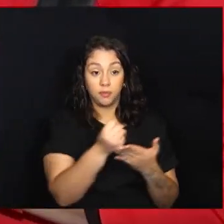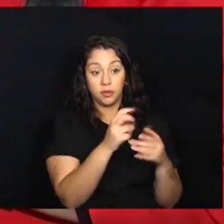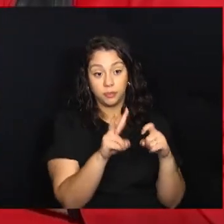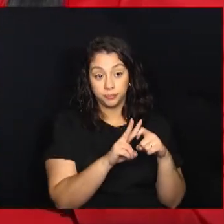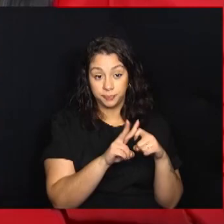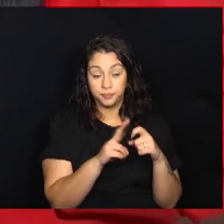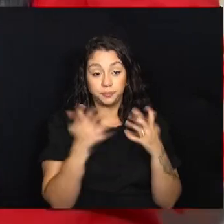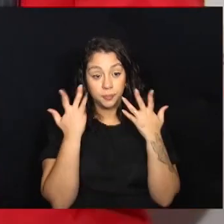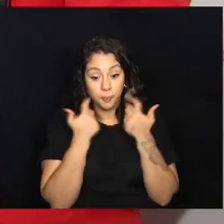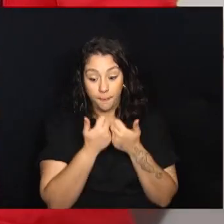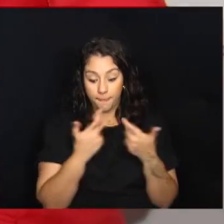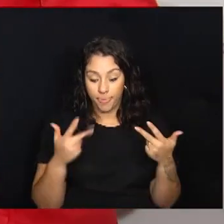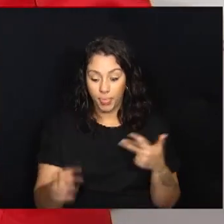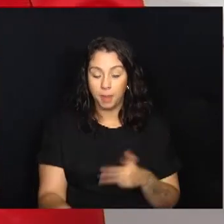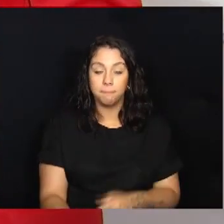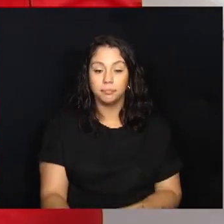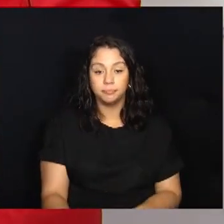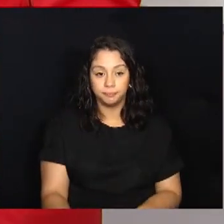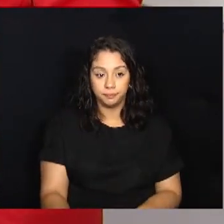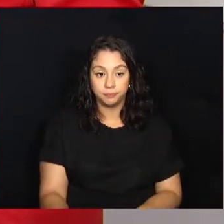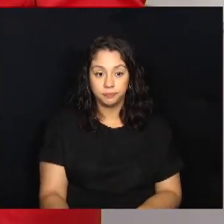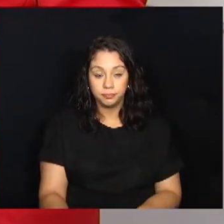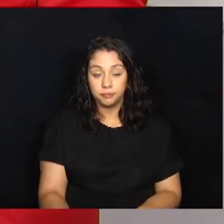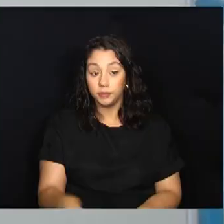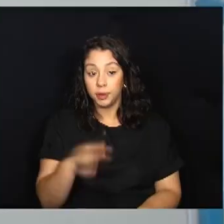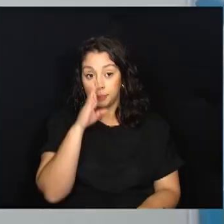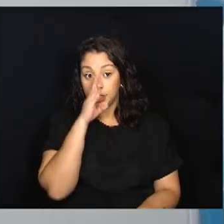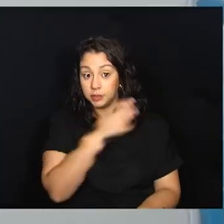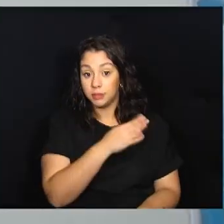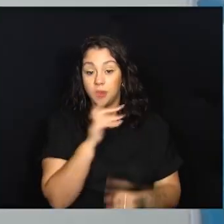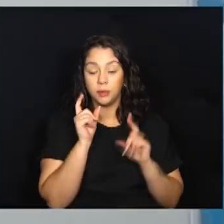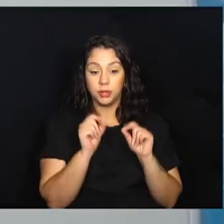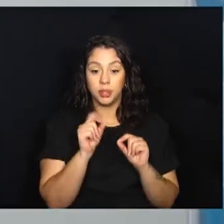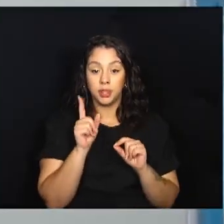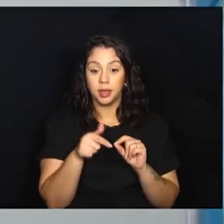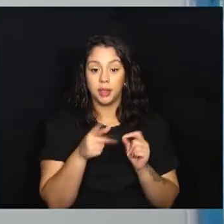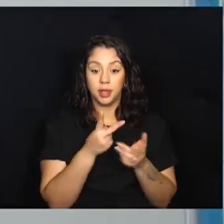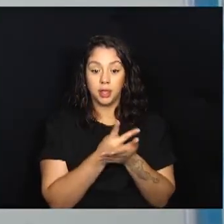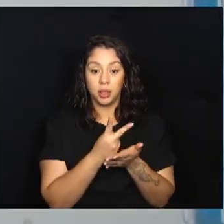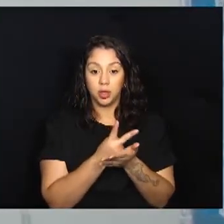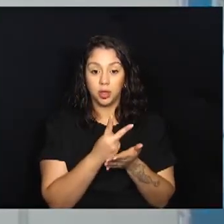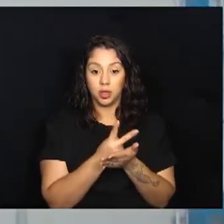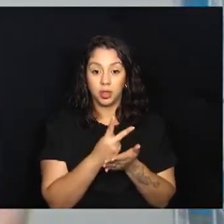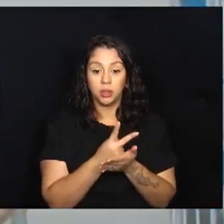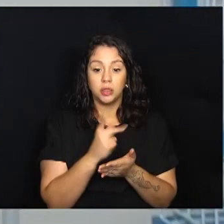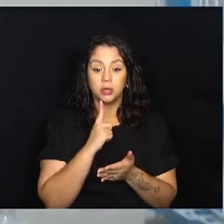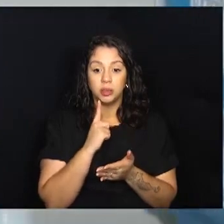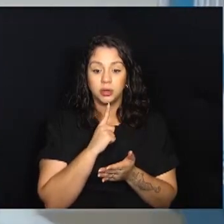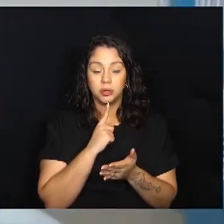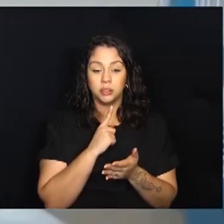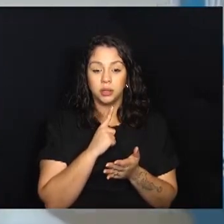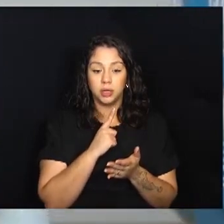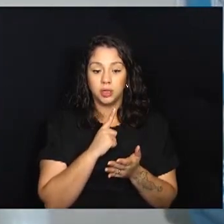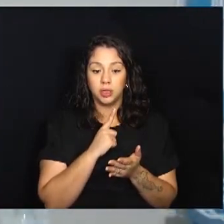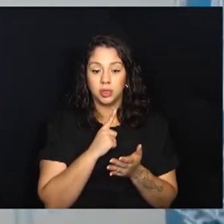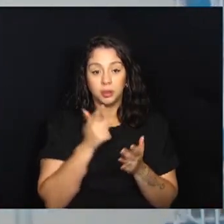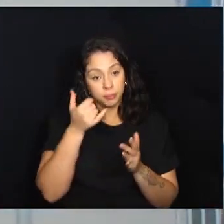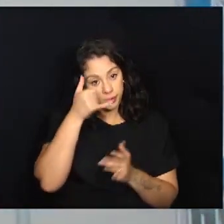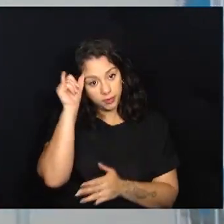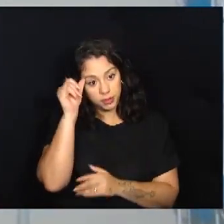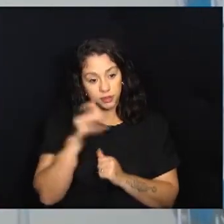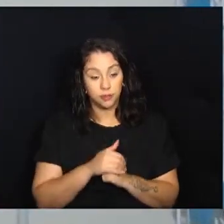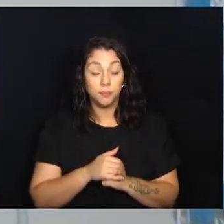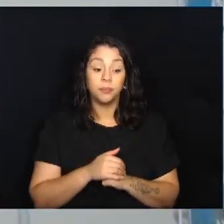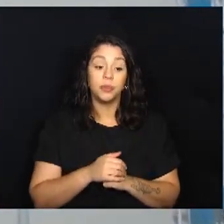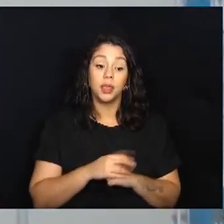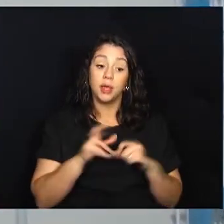animal exótico, silvestre, o principal aí é manter o check-up preventivo. A gente trabalha muito mais com a medicina